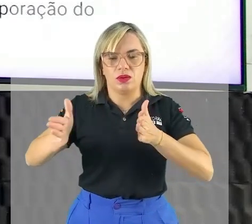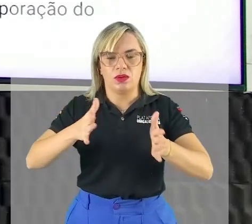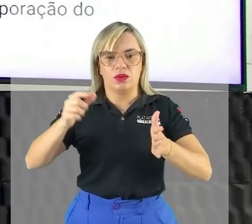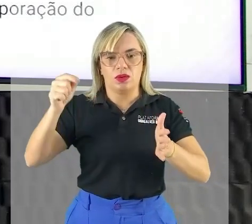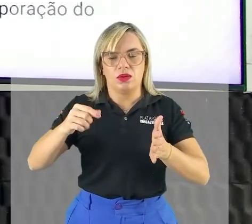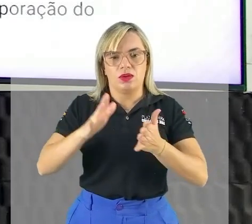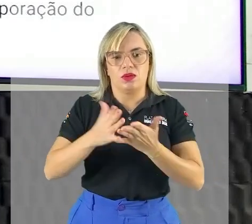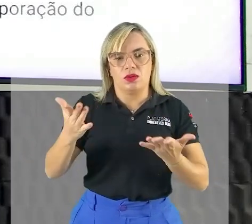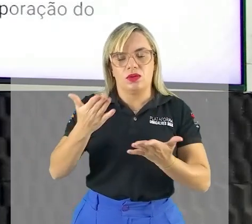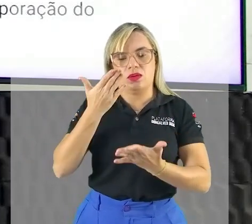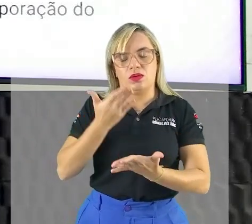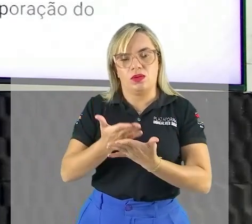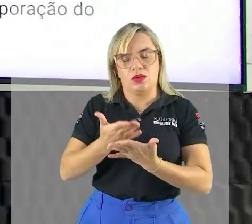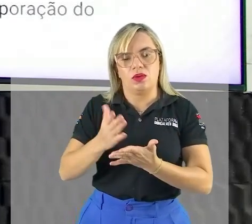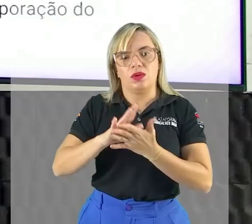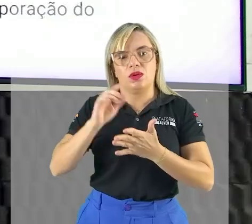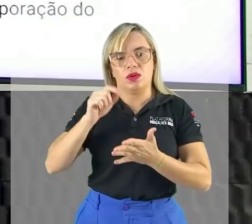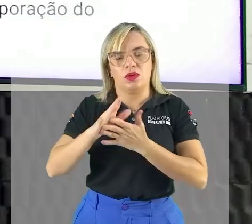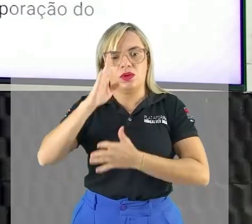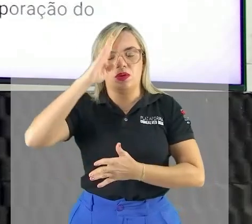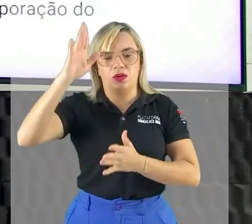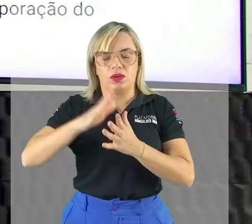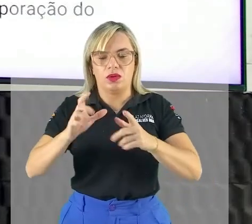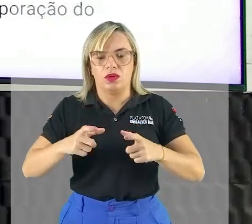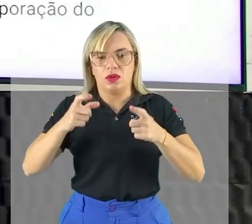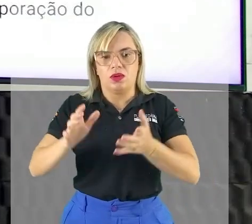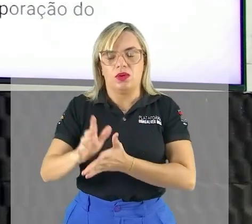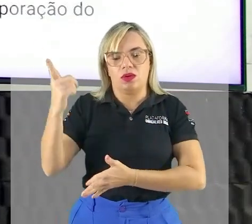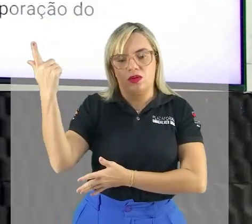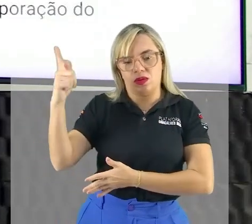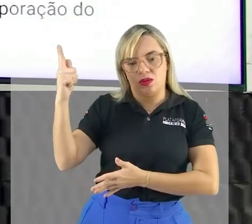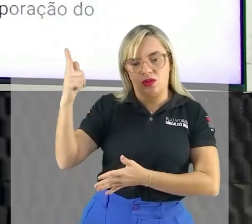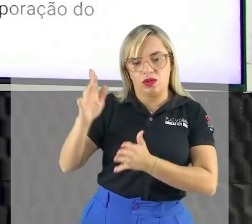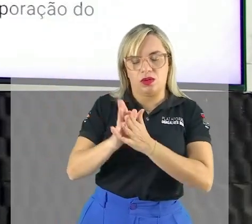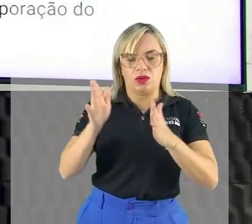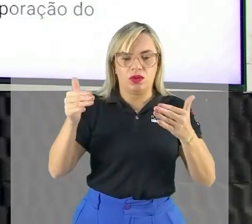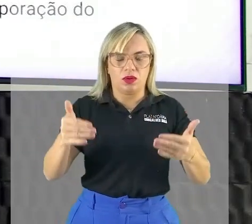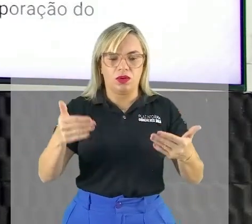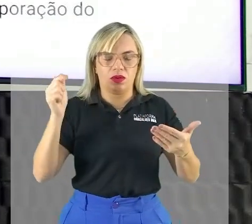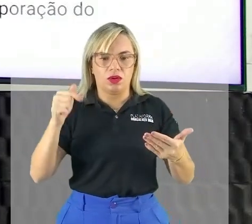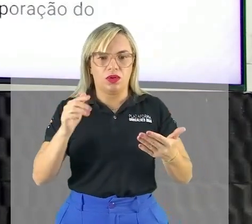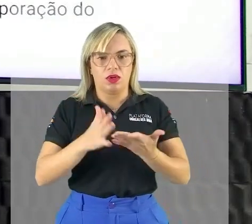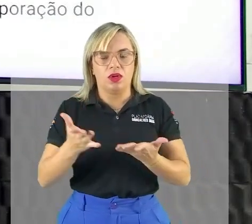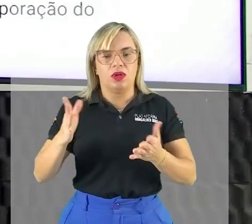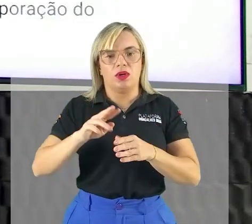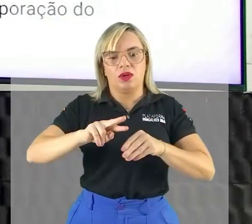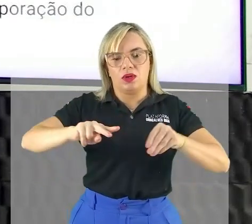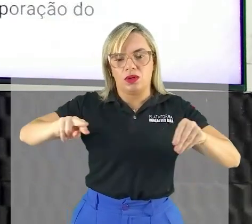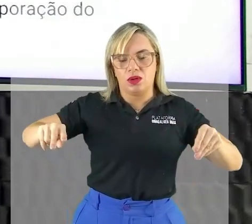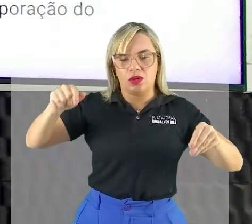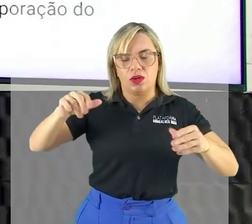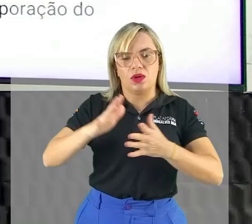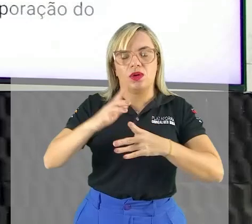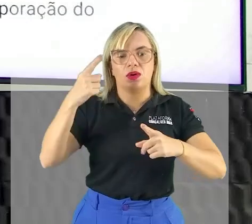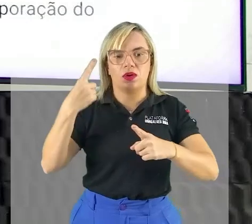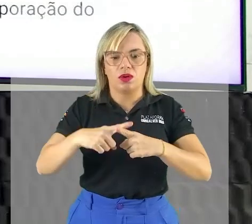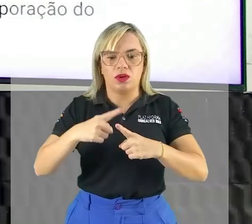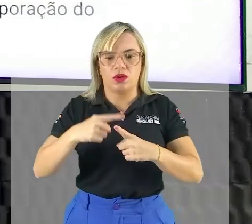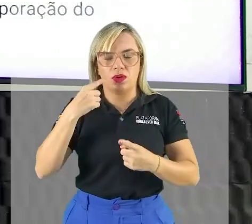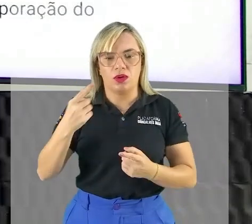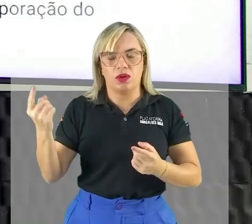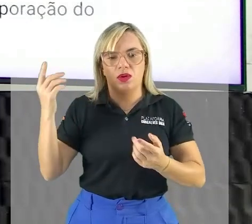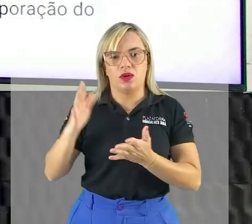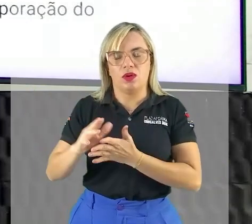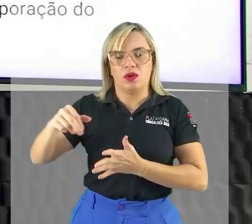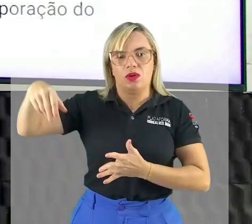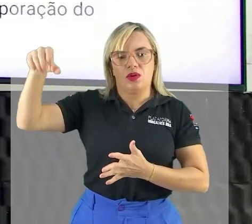está sendo estudado mas principalmente na na localização geográfica que tá se destinando é por conta da min AF fluí quem tava